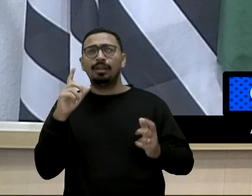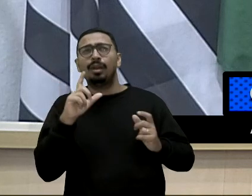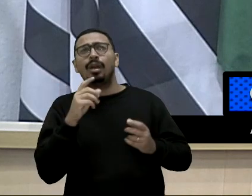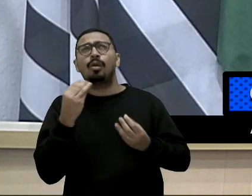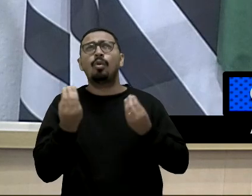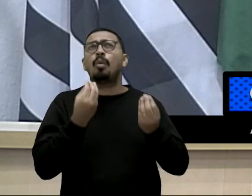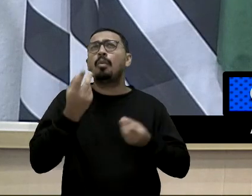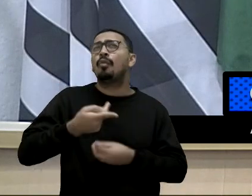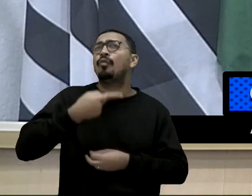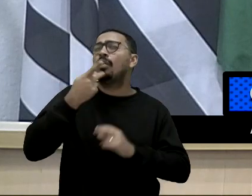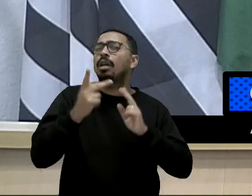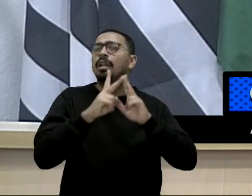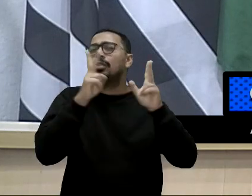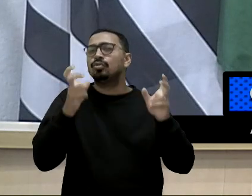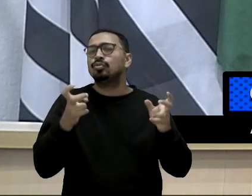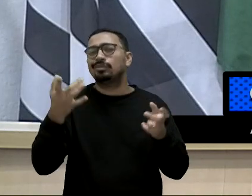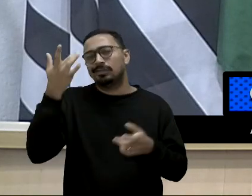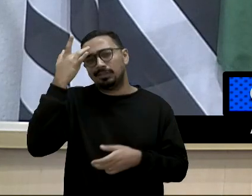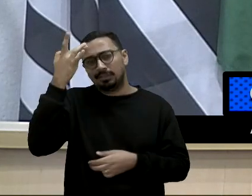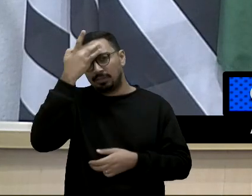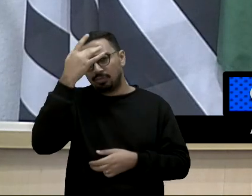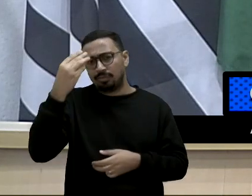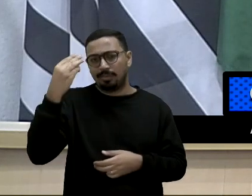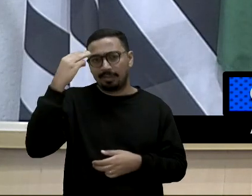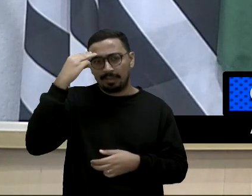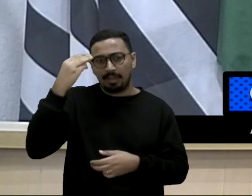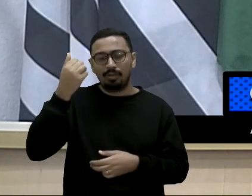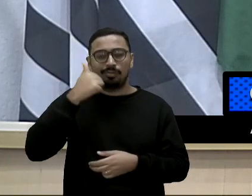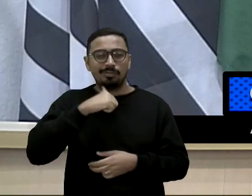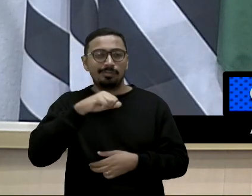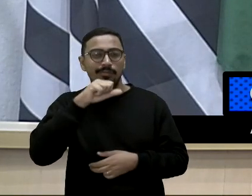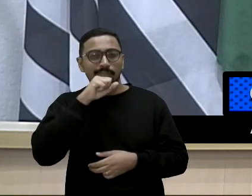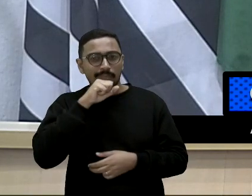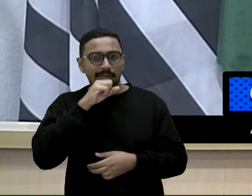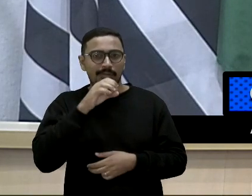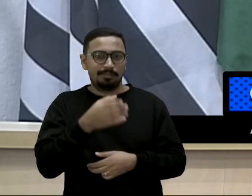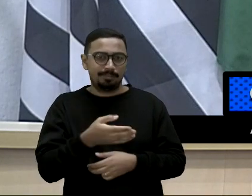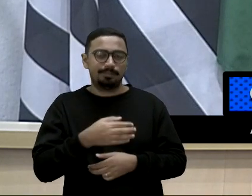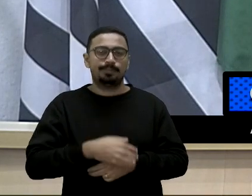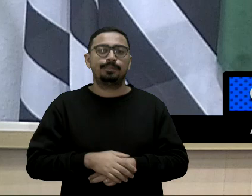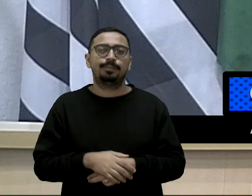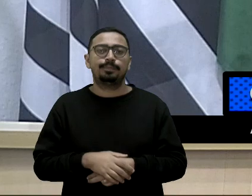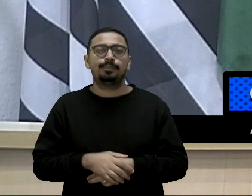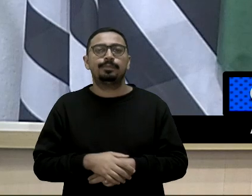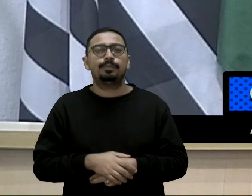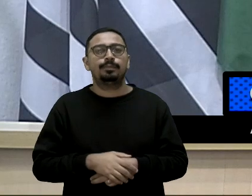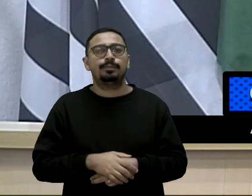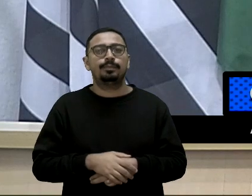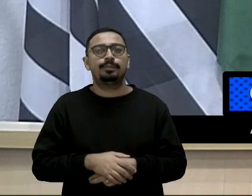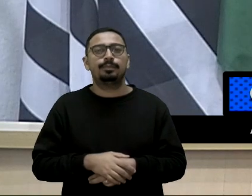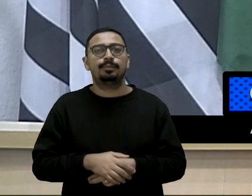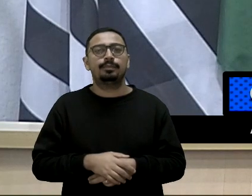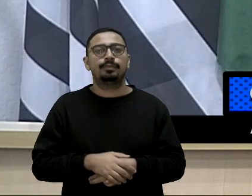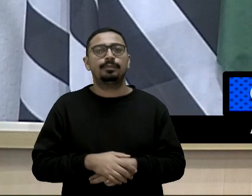respeito da saúde mental materna, né? E foi uma coisa que chegou para a gente de uma forma